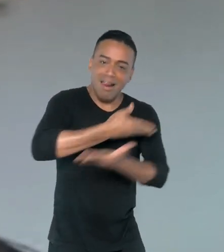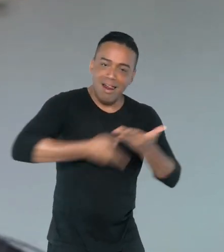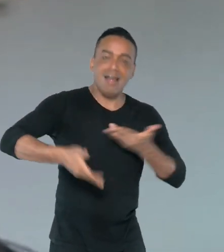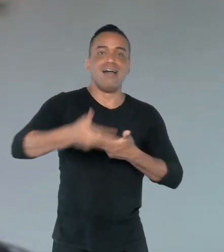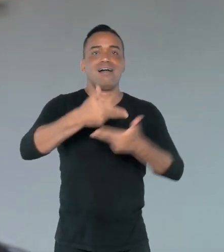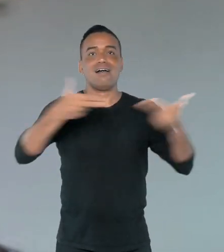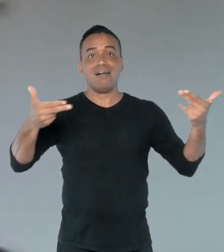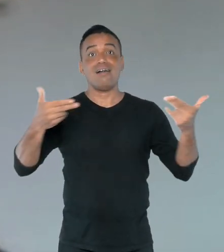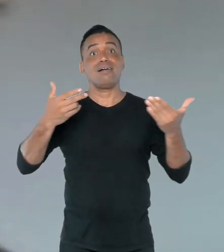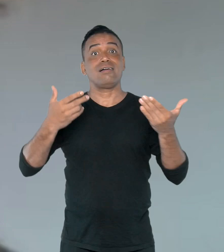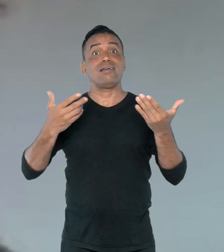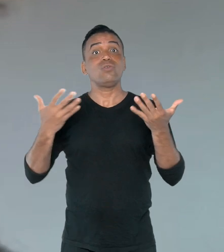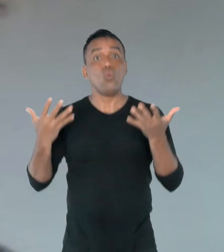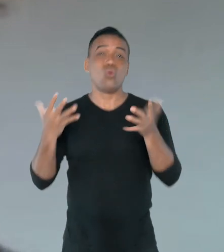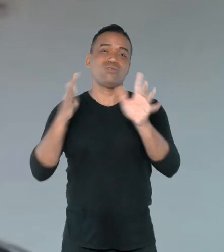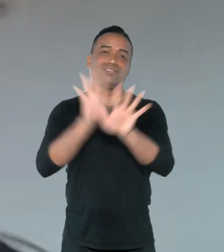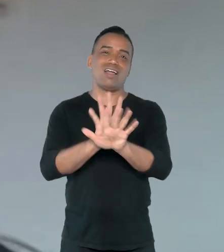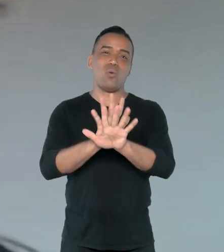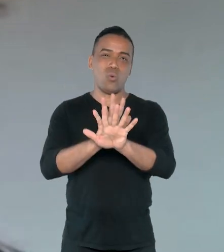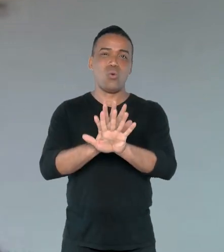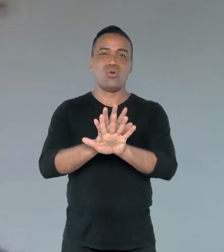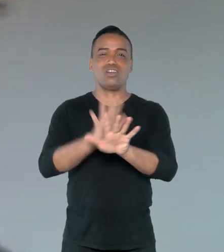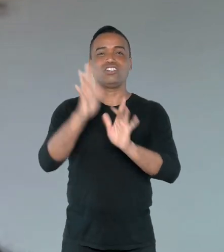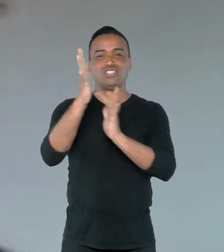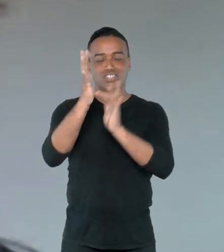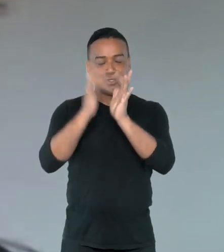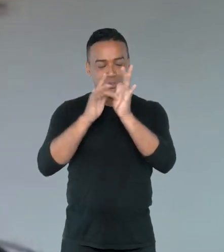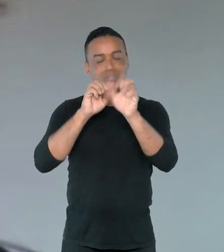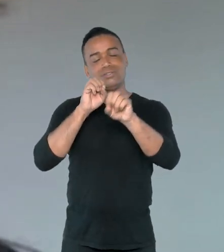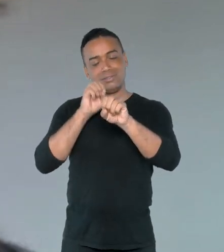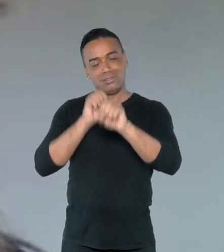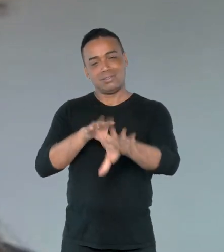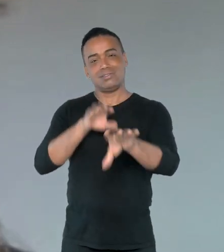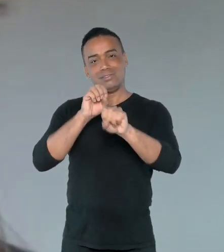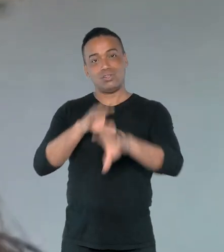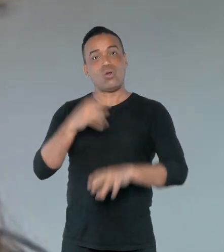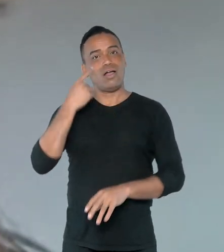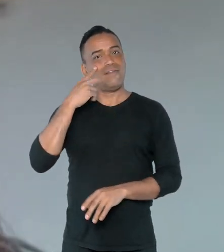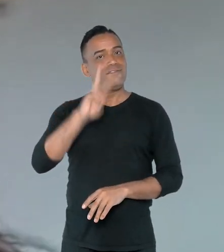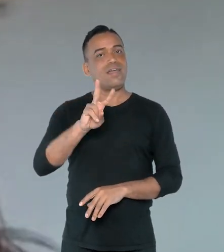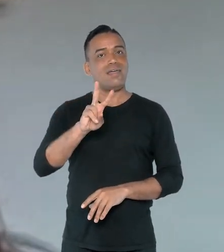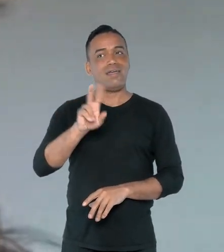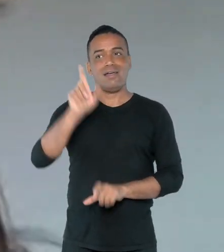de inclusão, né? E aí a gente vê as